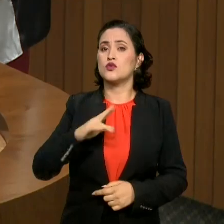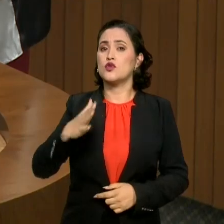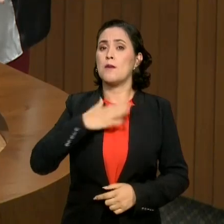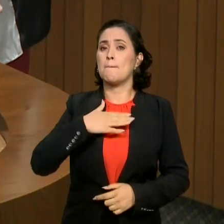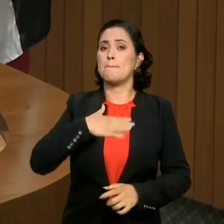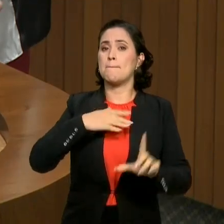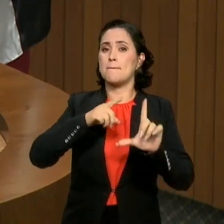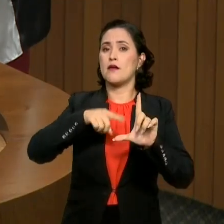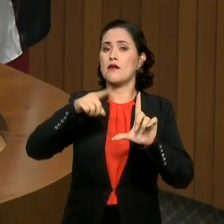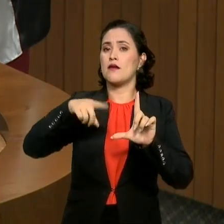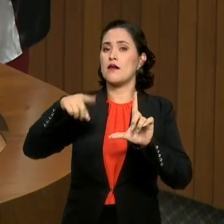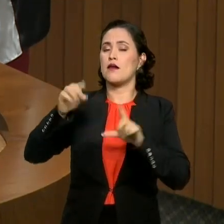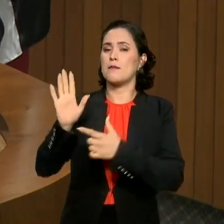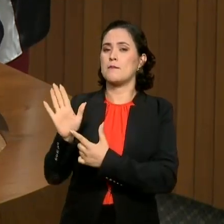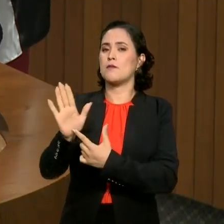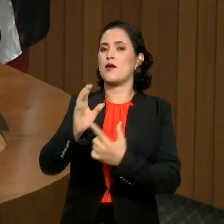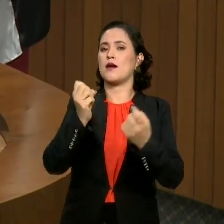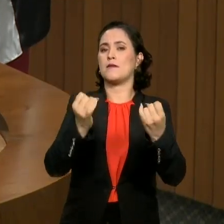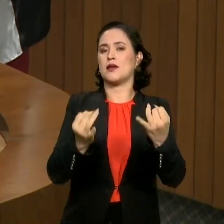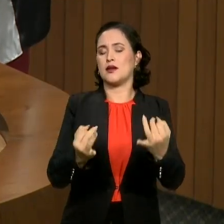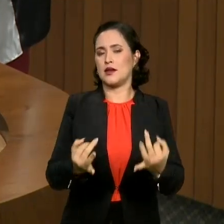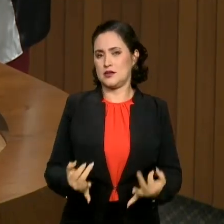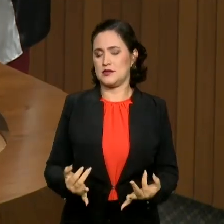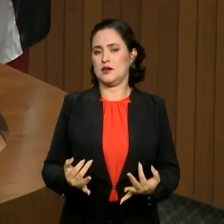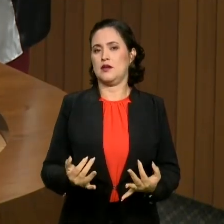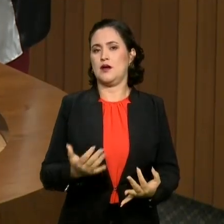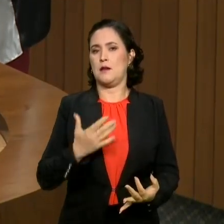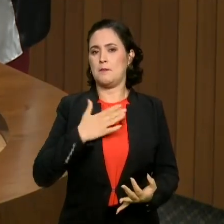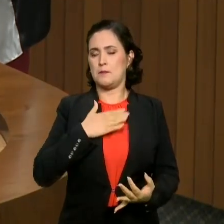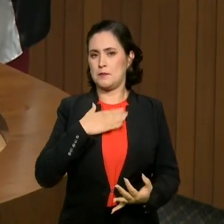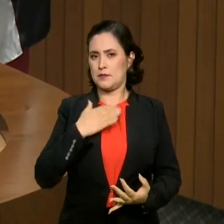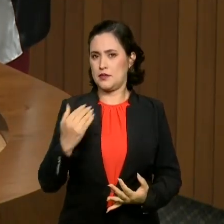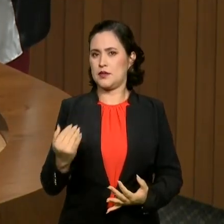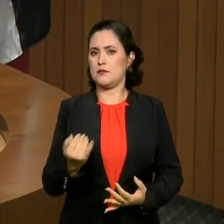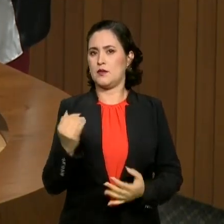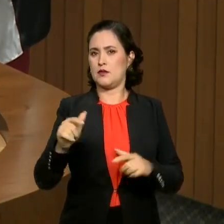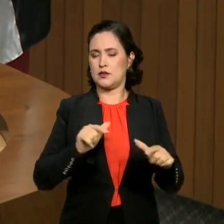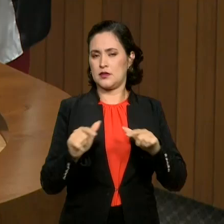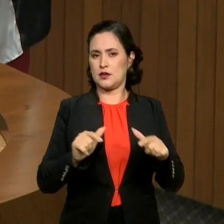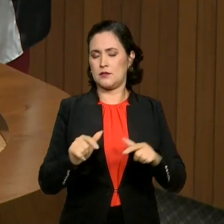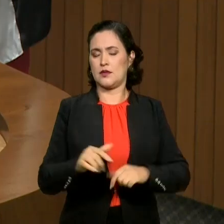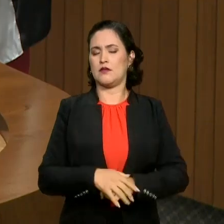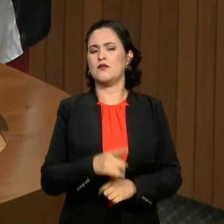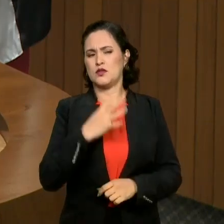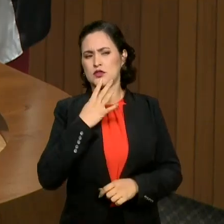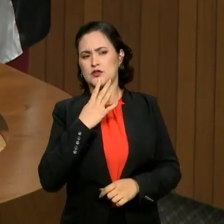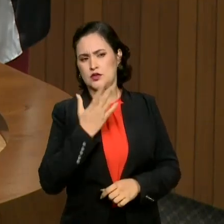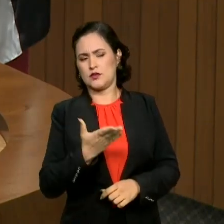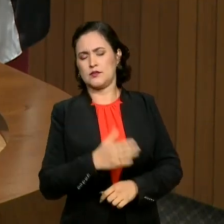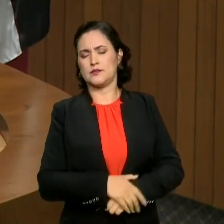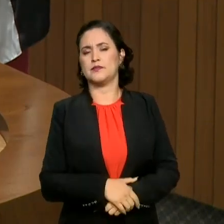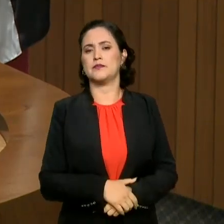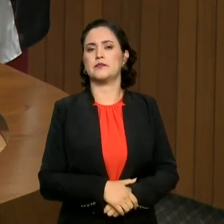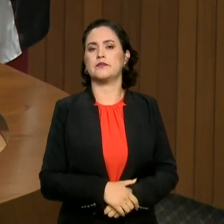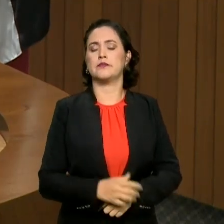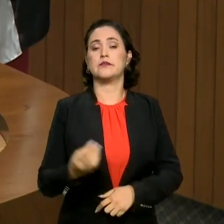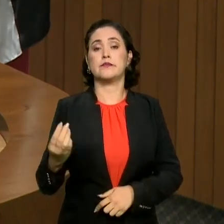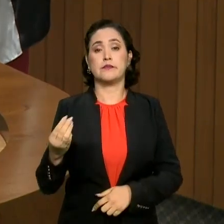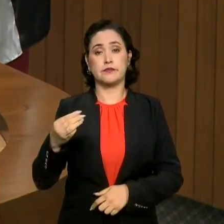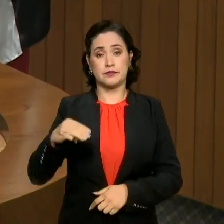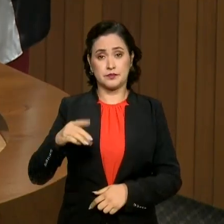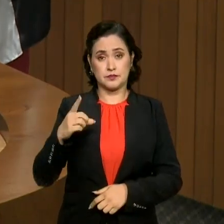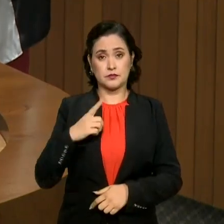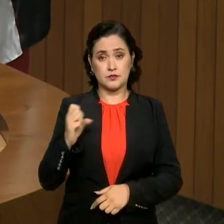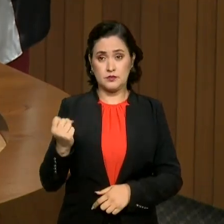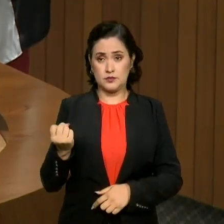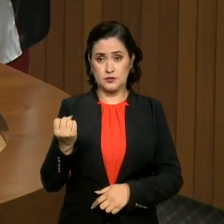foi meu serviço na Covid e do nível de tecnicismo do meu trabalho. O senhor sabe disso também. O Maranhão foi a menor